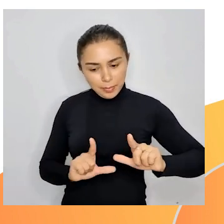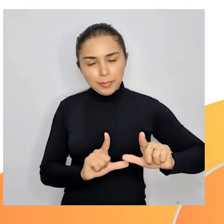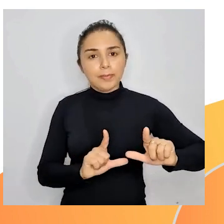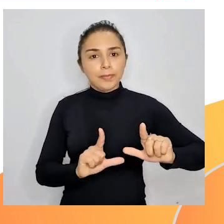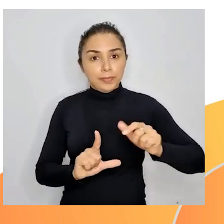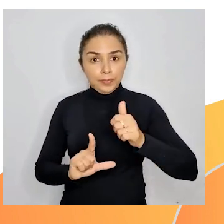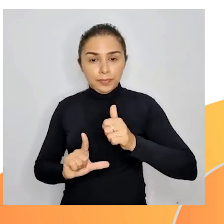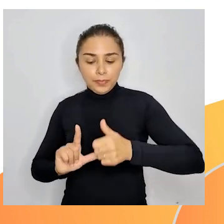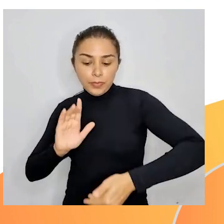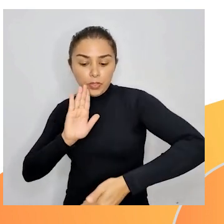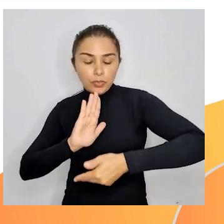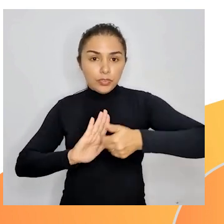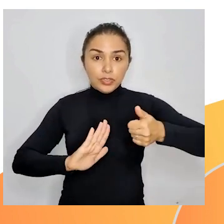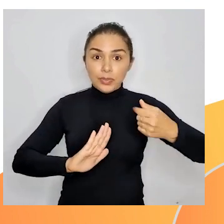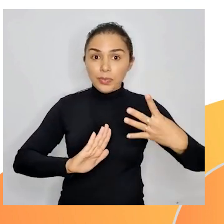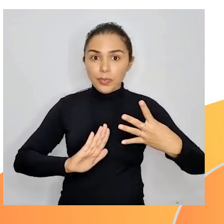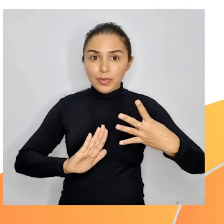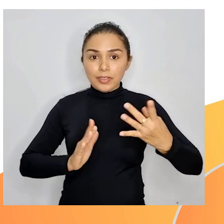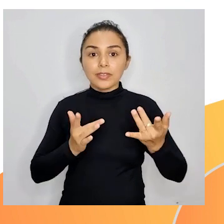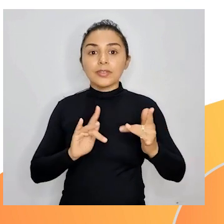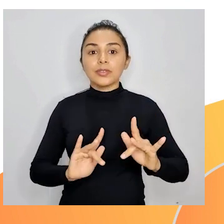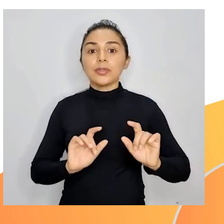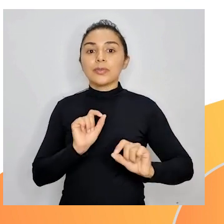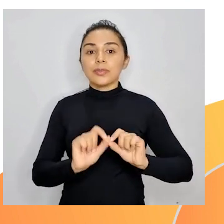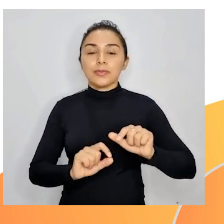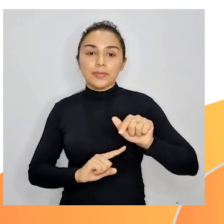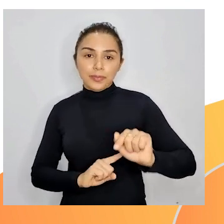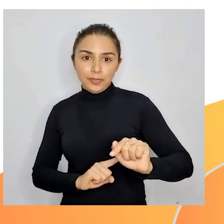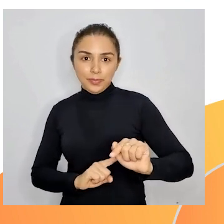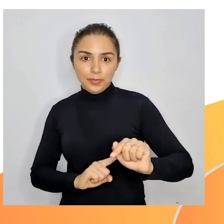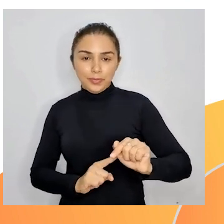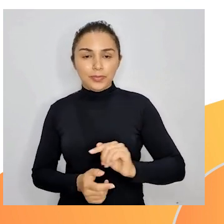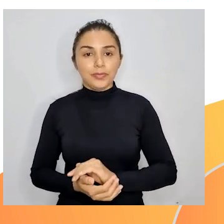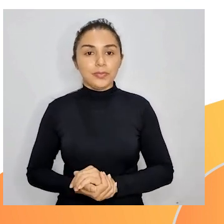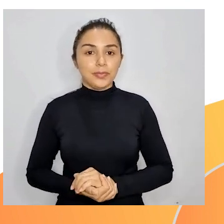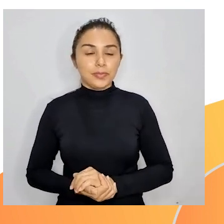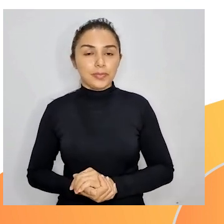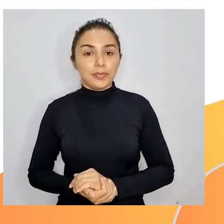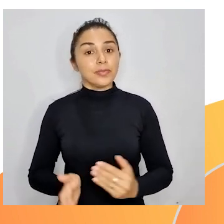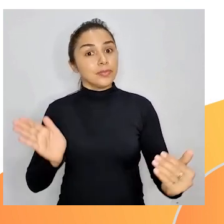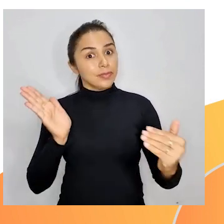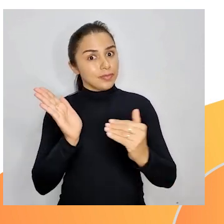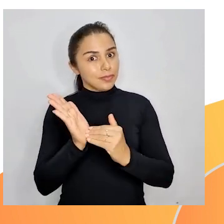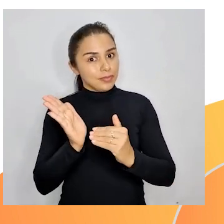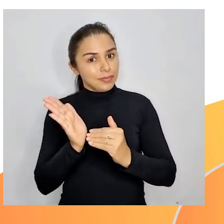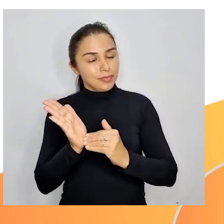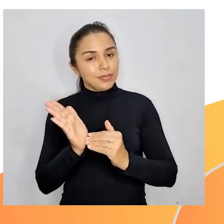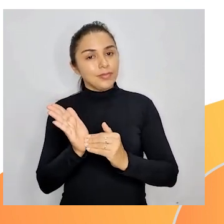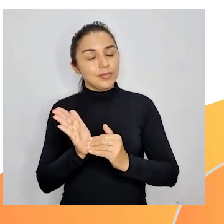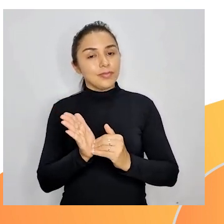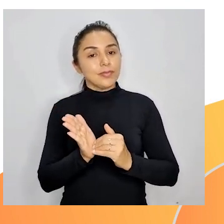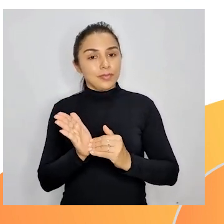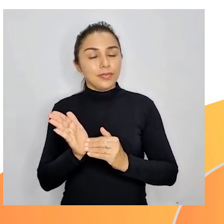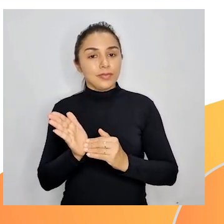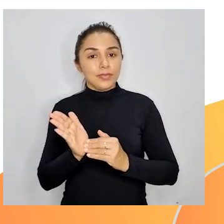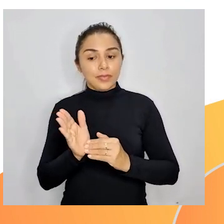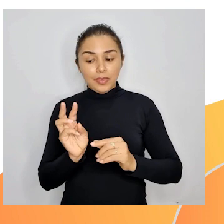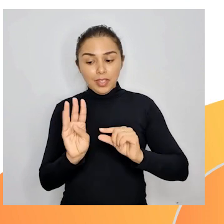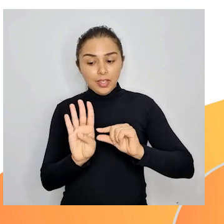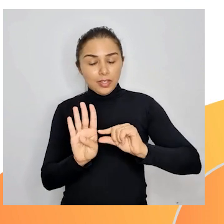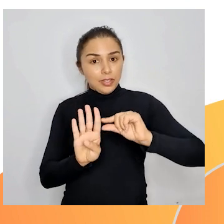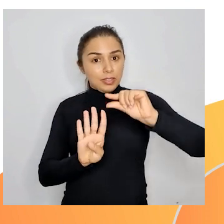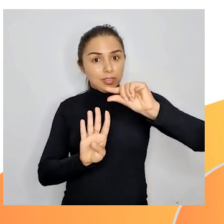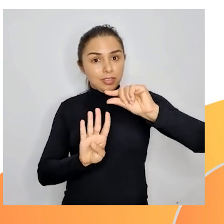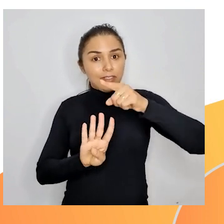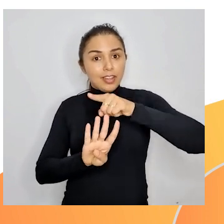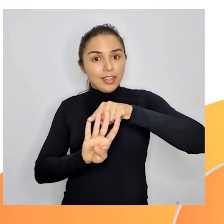ficar, obviamente, com 7 centenas. E lá no final, na unidade de milhar, nós temos